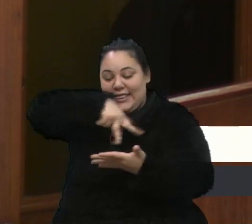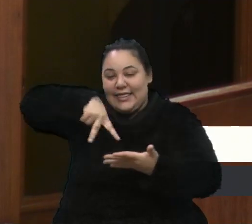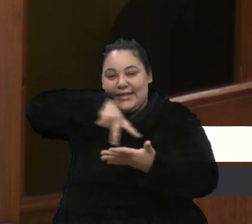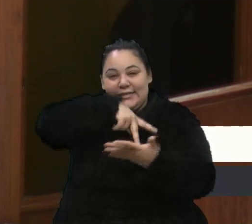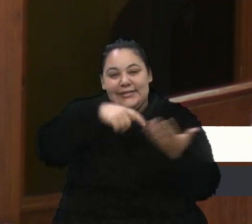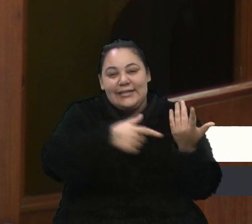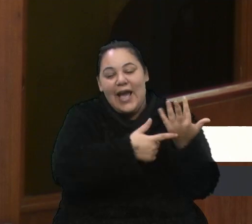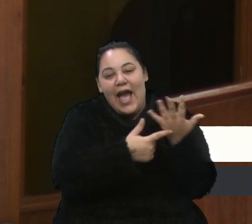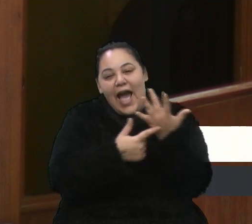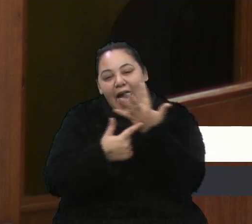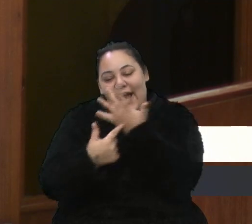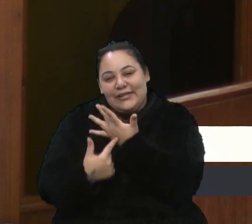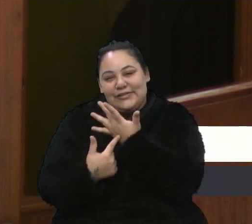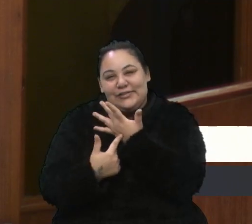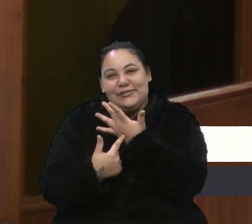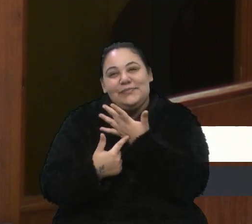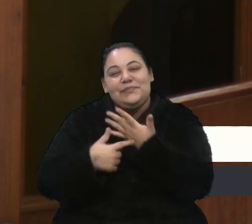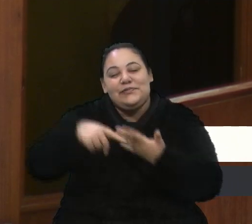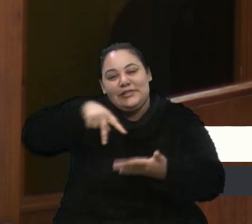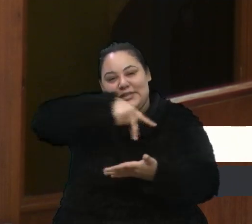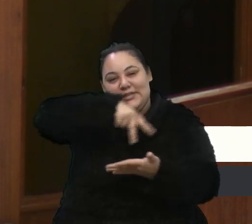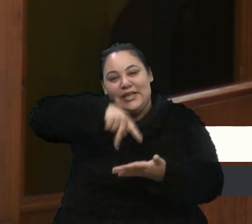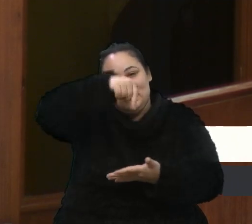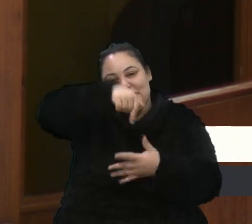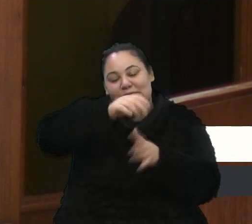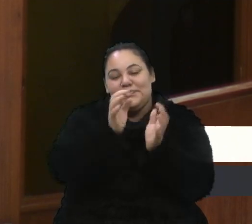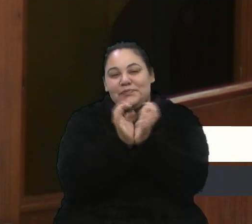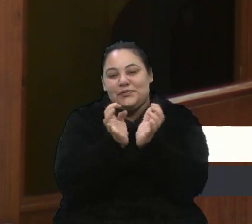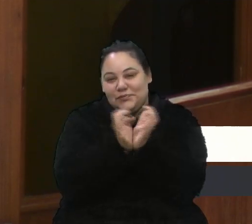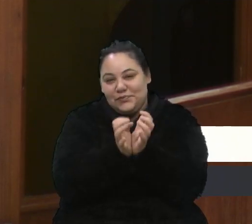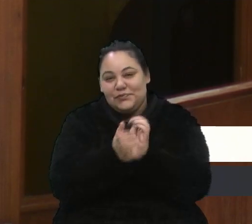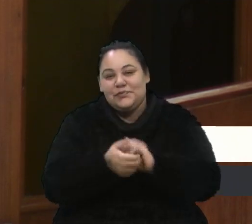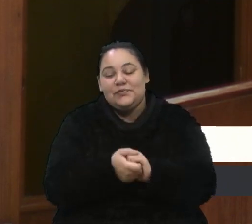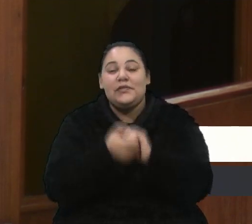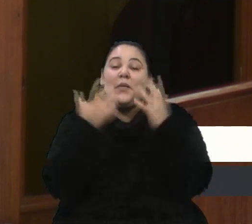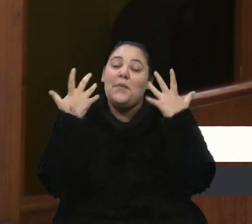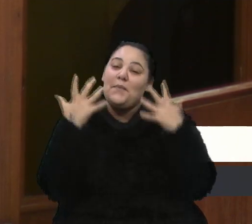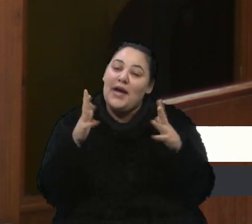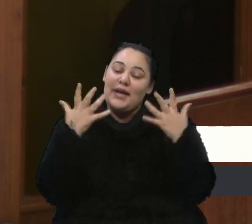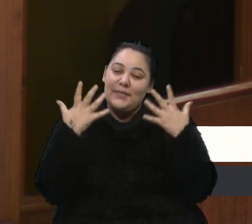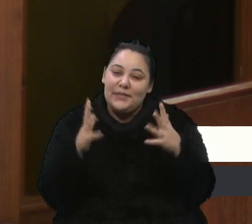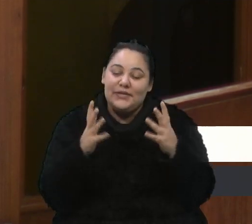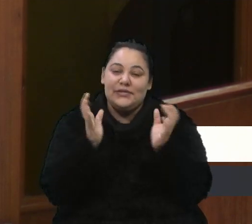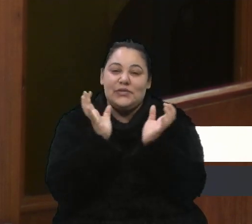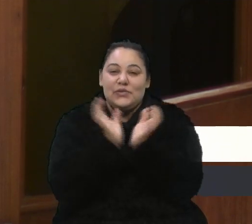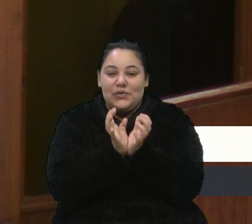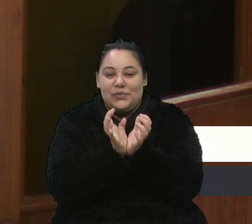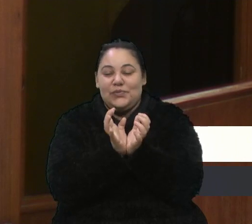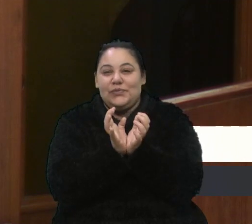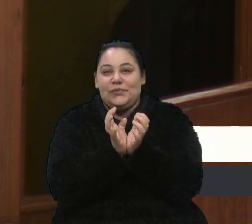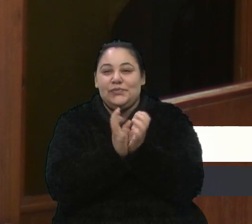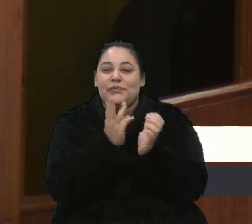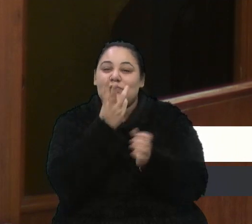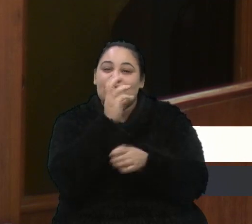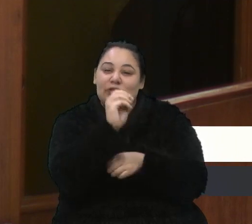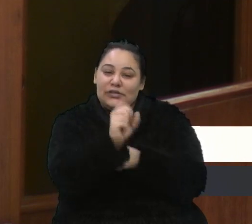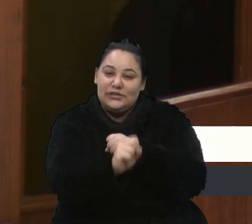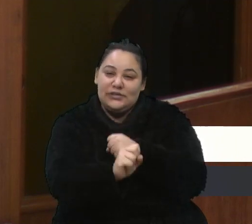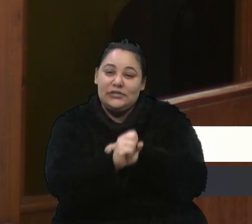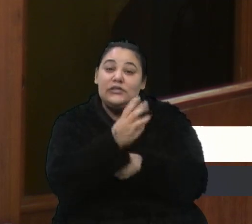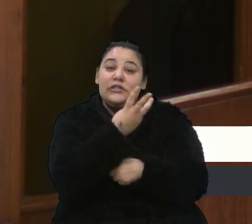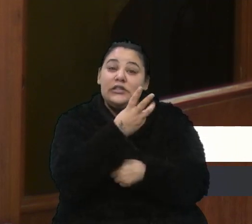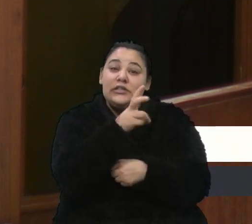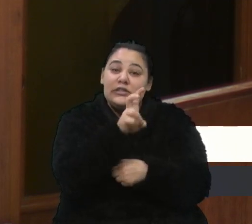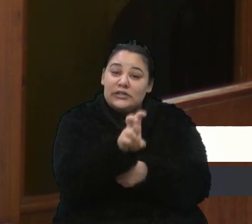sendo dançado pelo grupo Alarme Falso. Parabéns, Alarme Falso, por esses